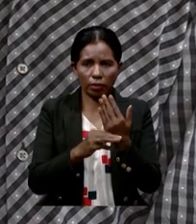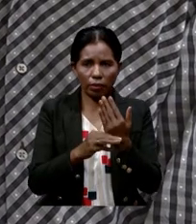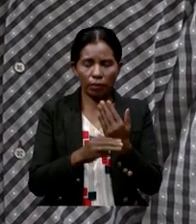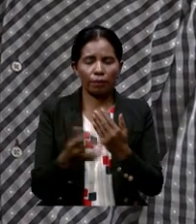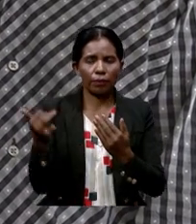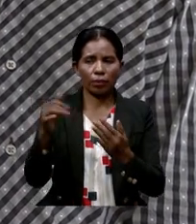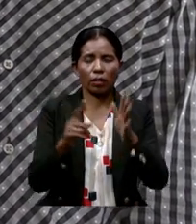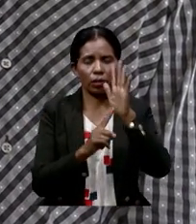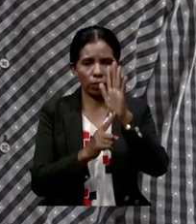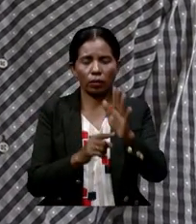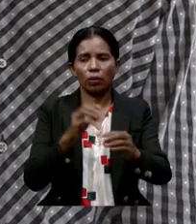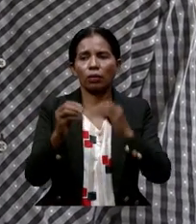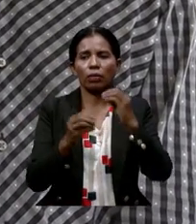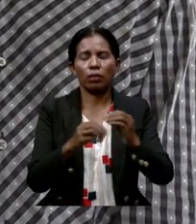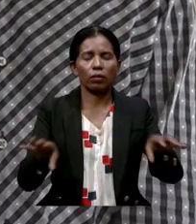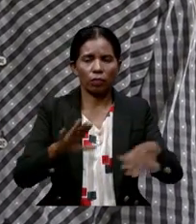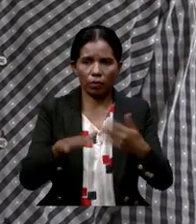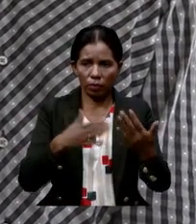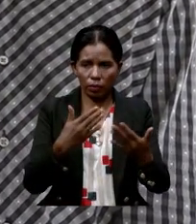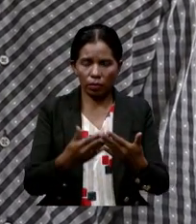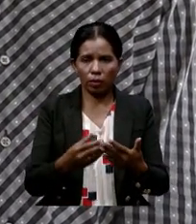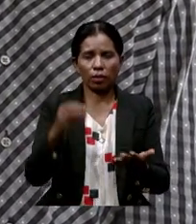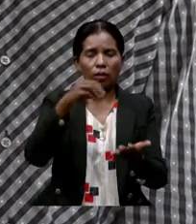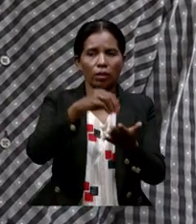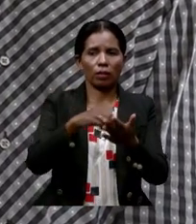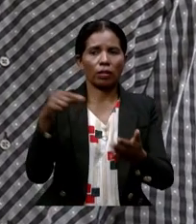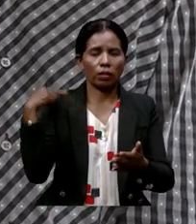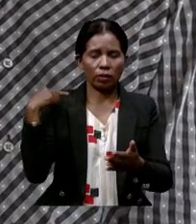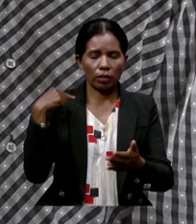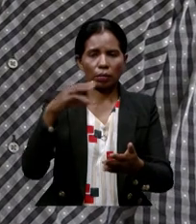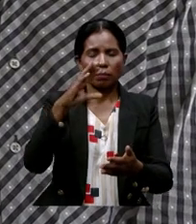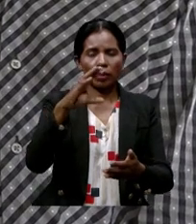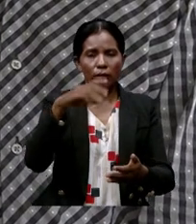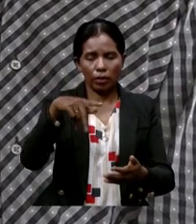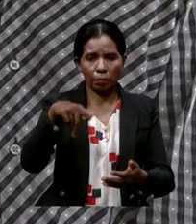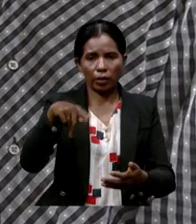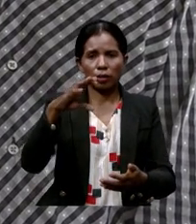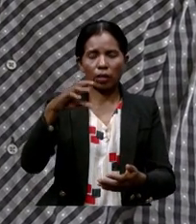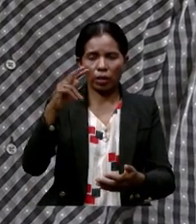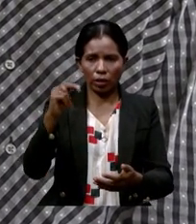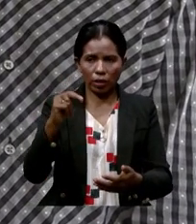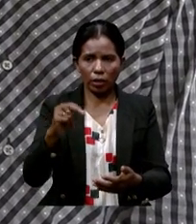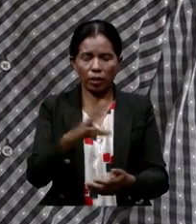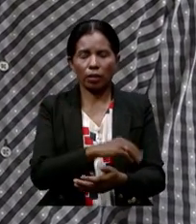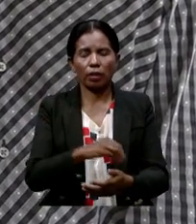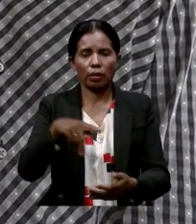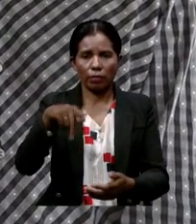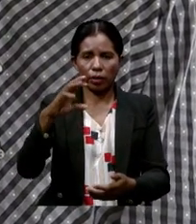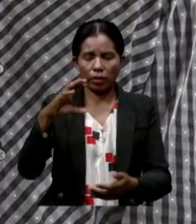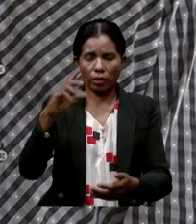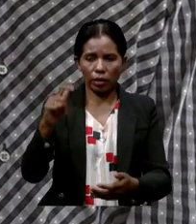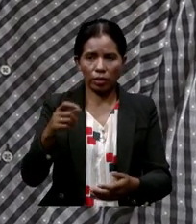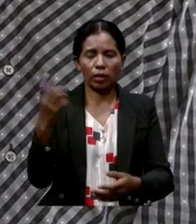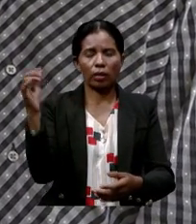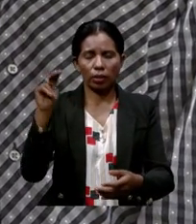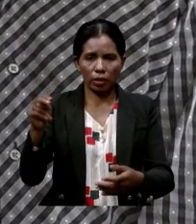dar informar kata ka exposição hoto tu na e encaminhão no vai a gabinete PCM depois o si gabinete PCM se ninia jurídica se dar se